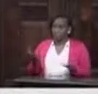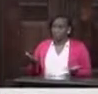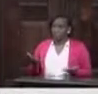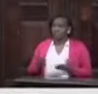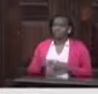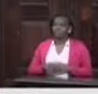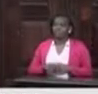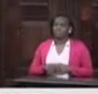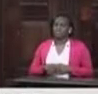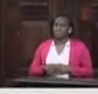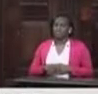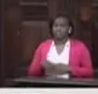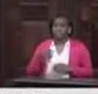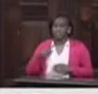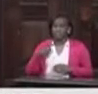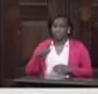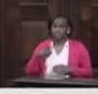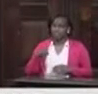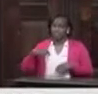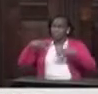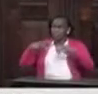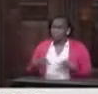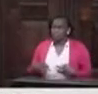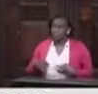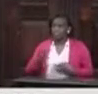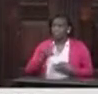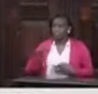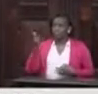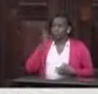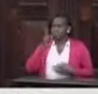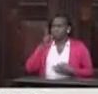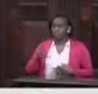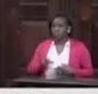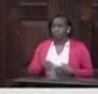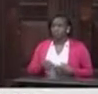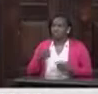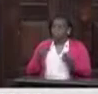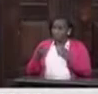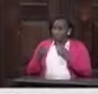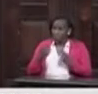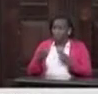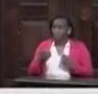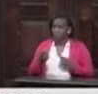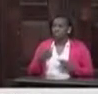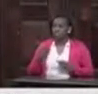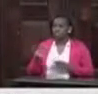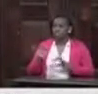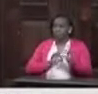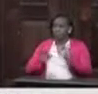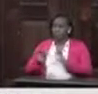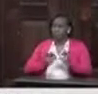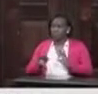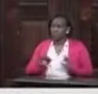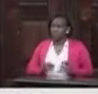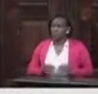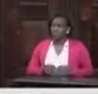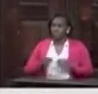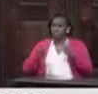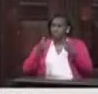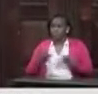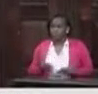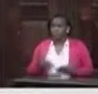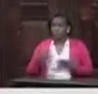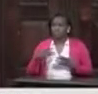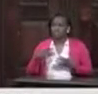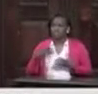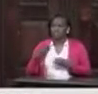nossas galerias, na certeza que vamos conseguir discutir aqui o projeto que trata exatamente